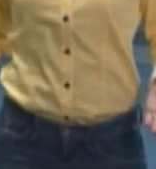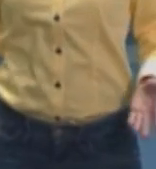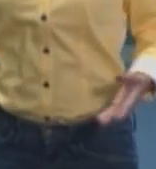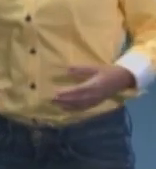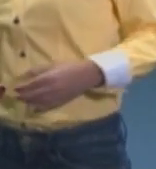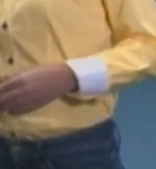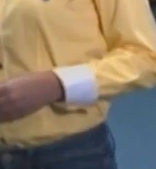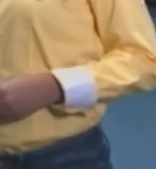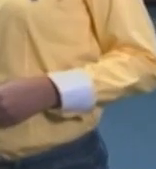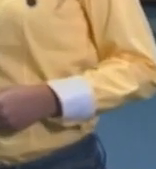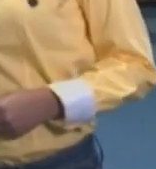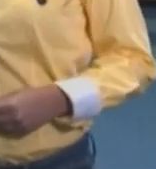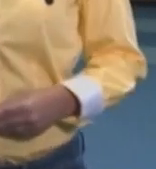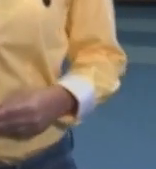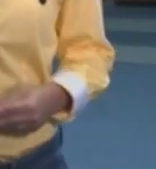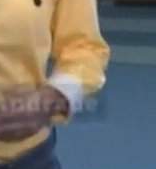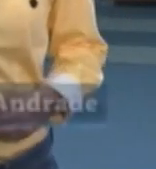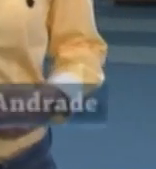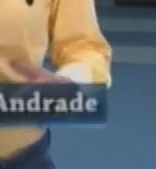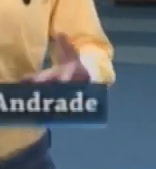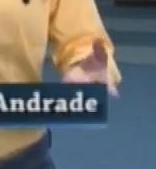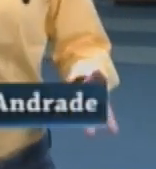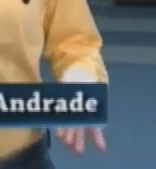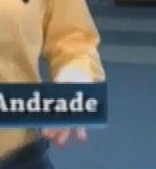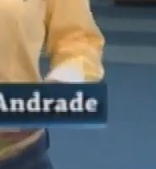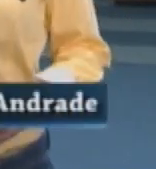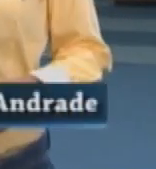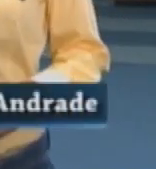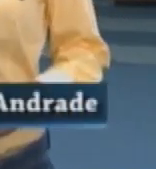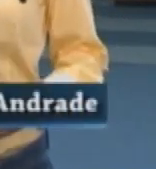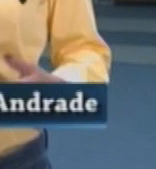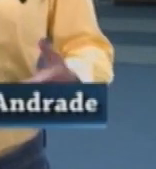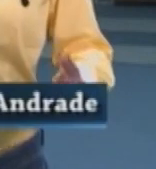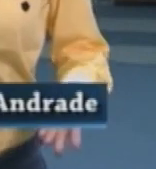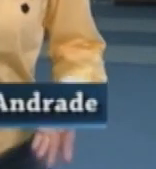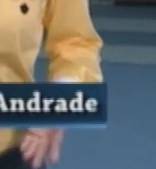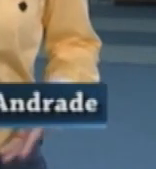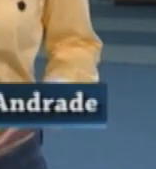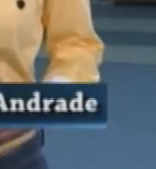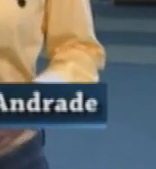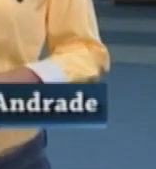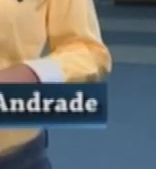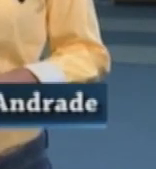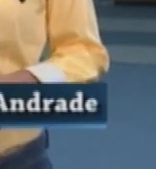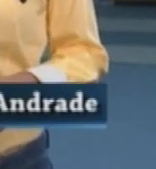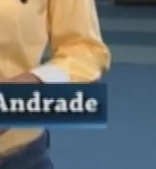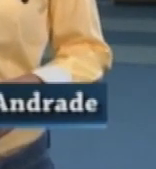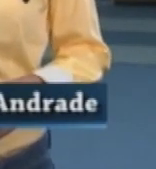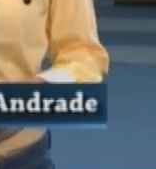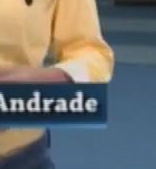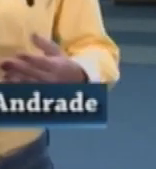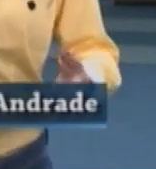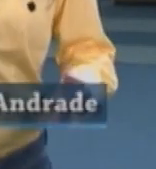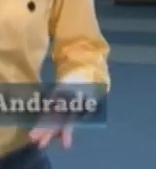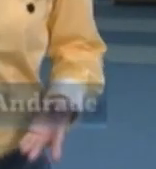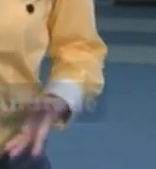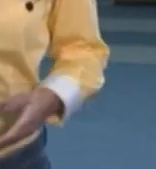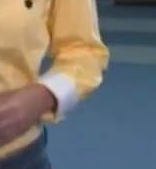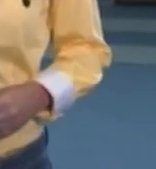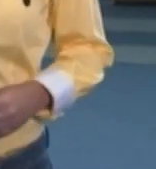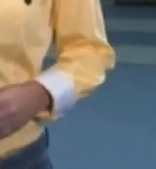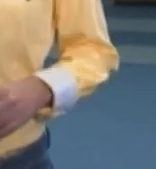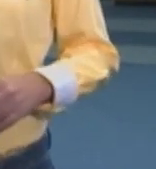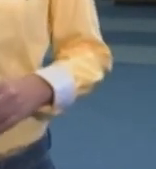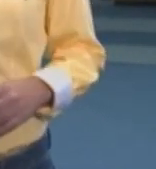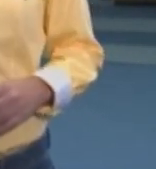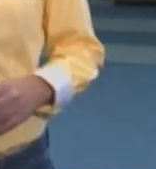Olá, sejam bem-vindos à Opinião e Debate. O programa desta semana vai destacar temas como a tramitação do Plano Estadual de